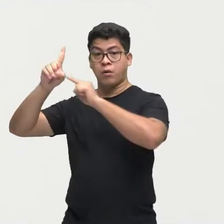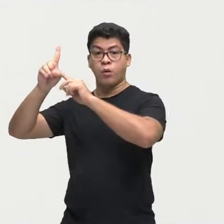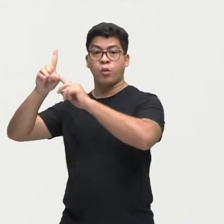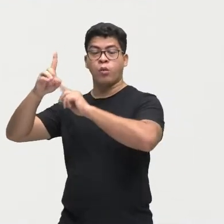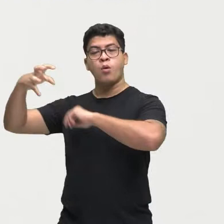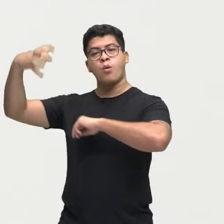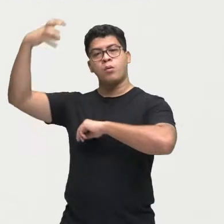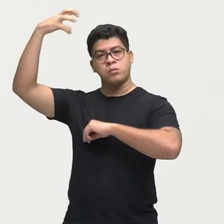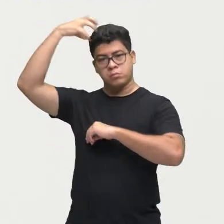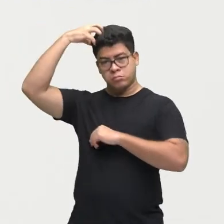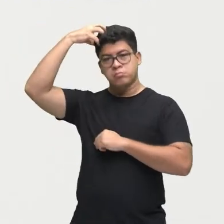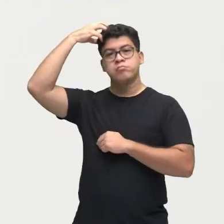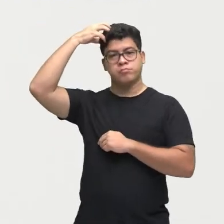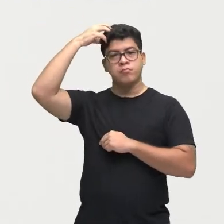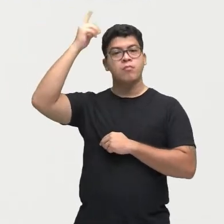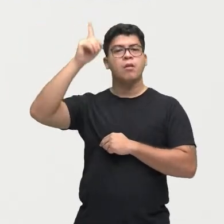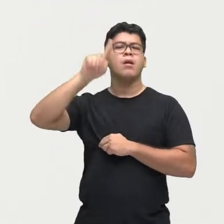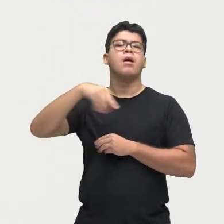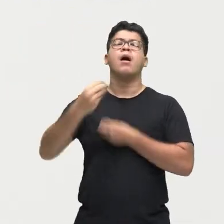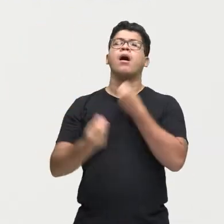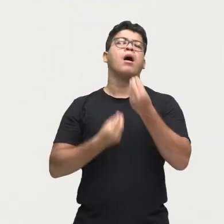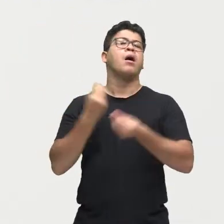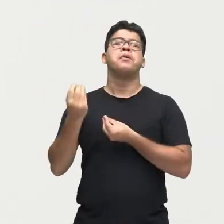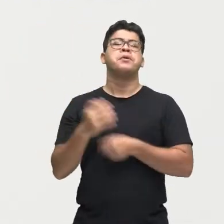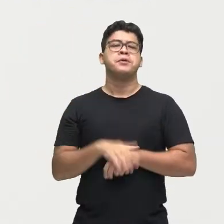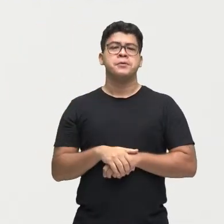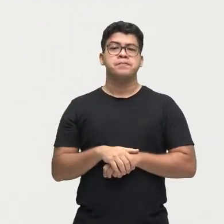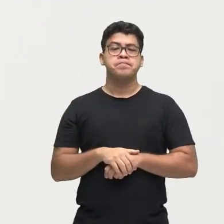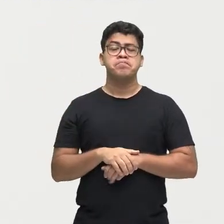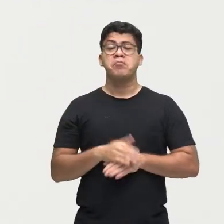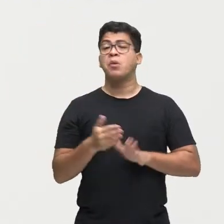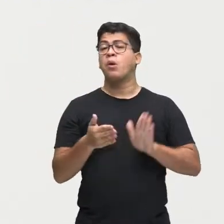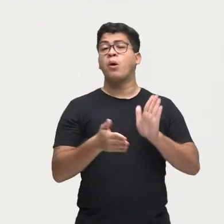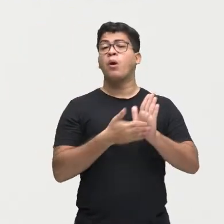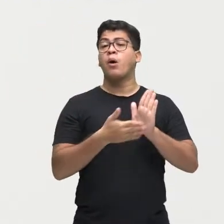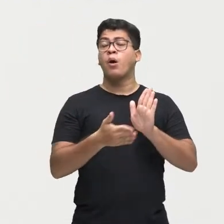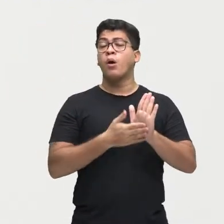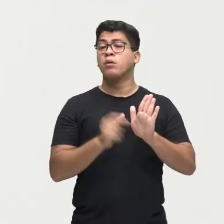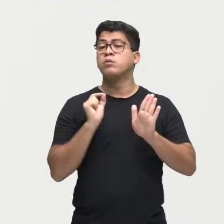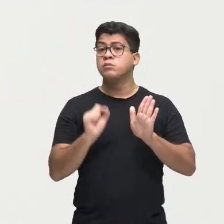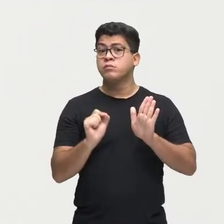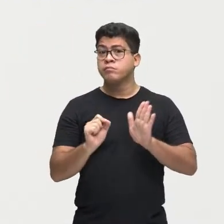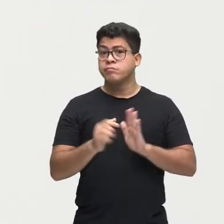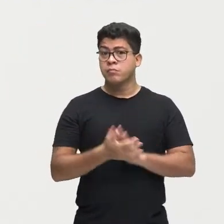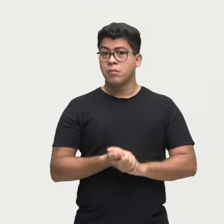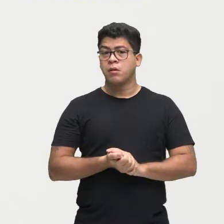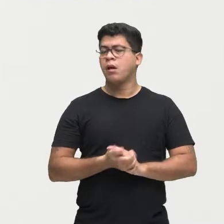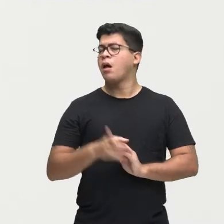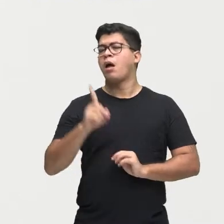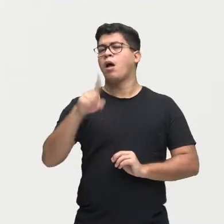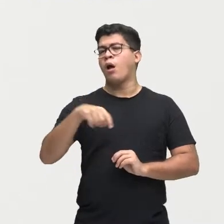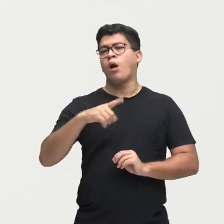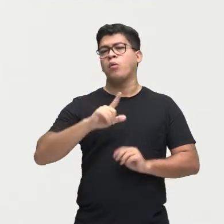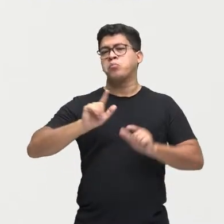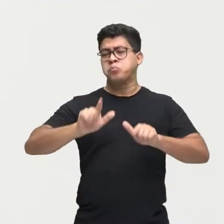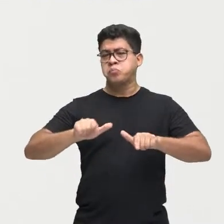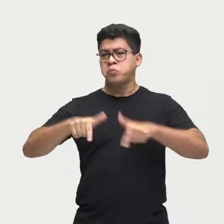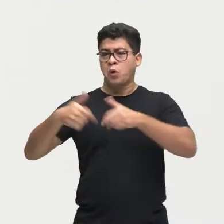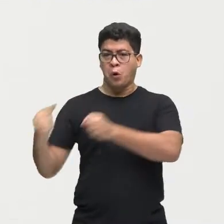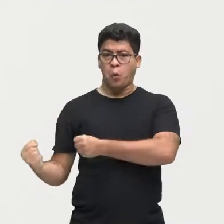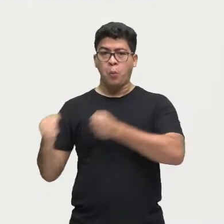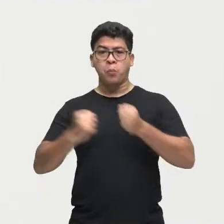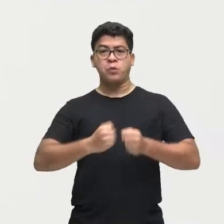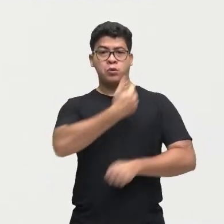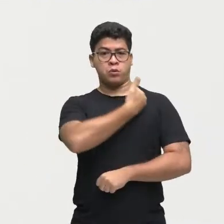é mesmo, entre trono e altar? Olha ali, os reis, eles estavam ali, né, tendo esse direito, mas não só aqui